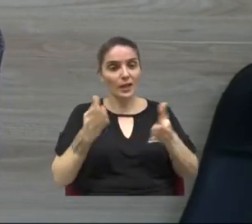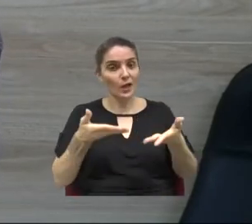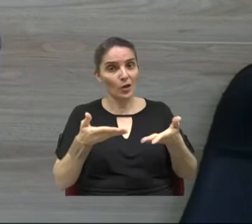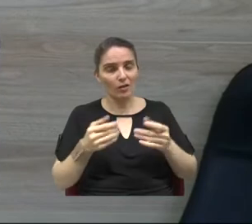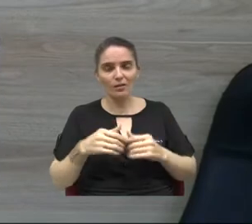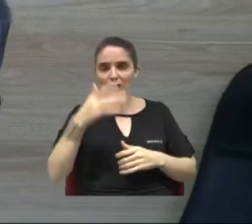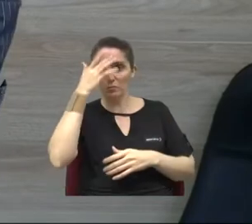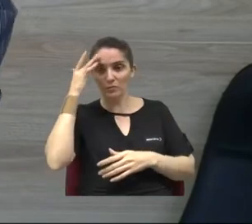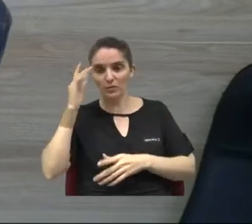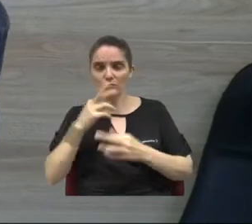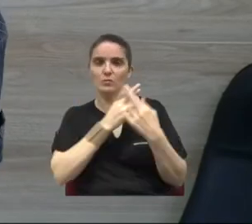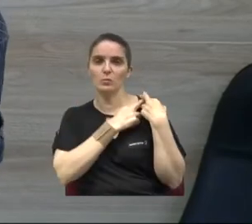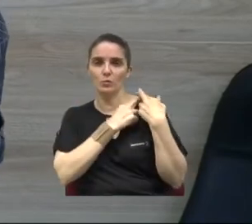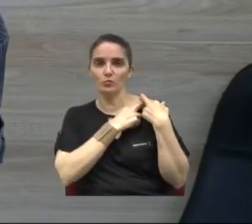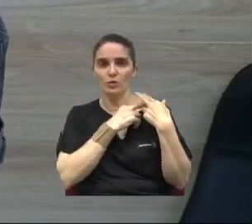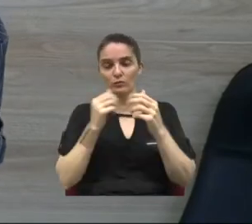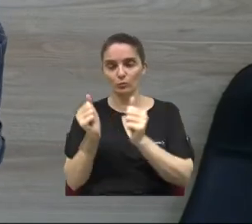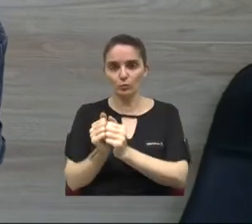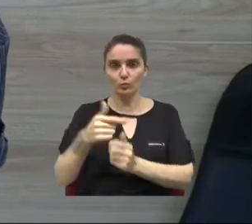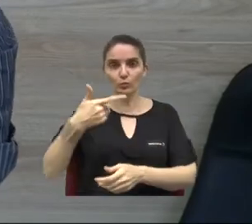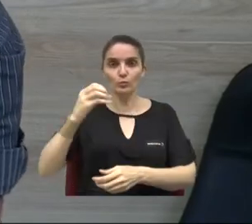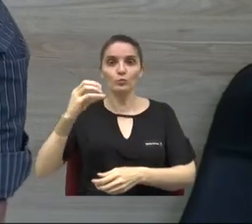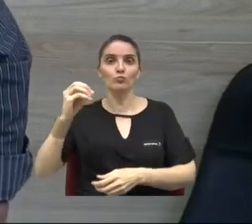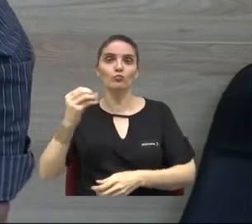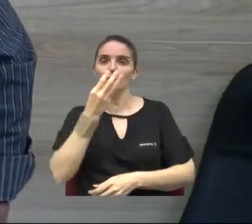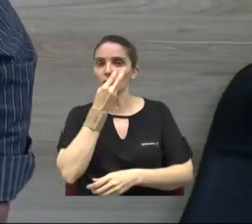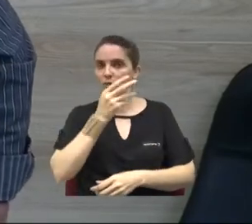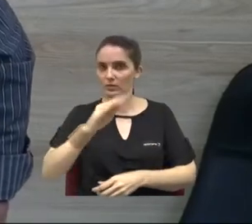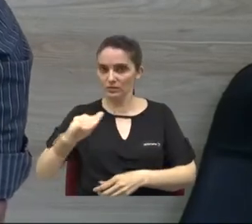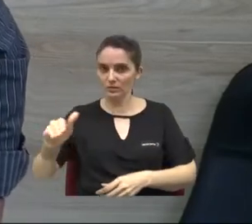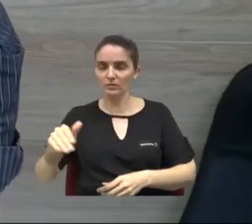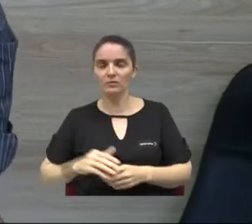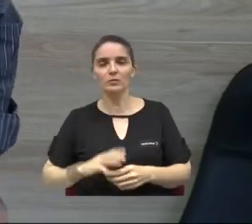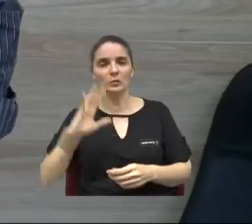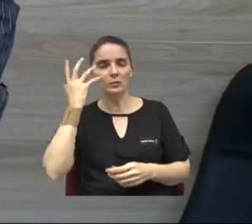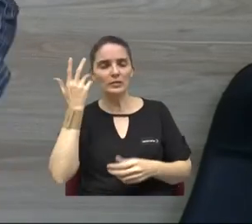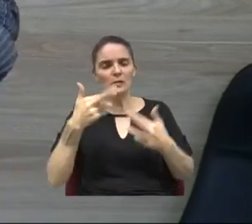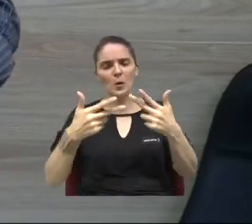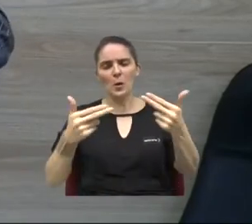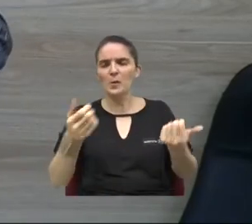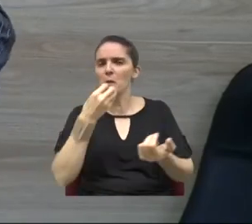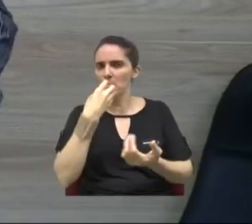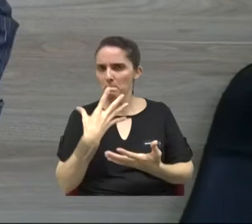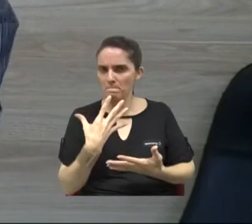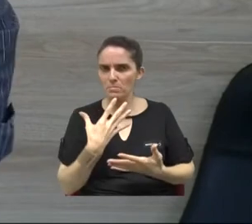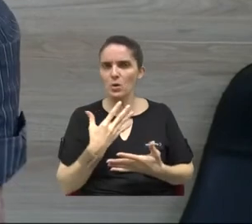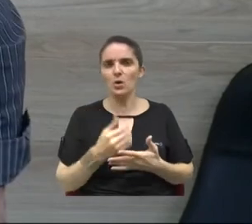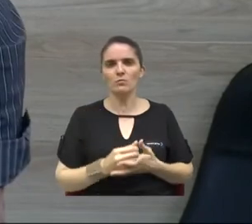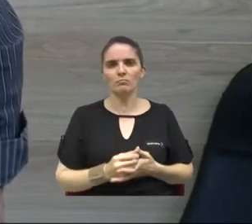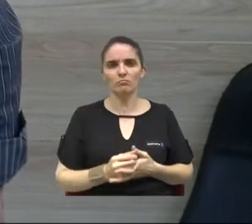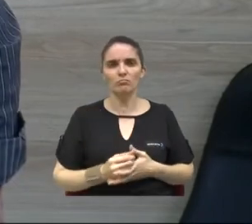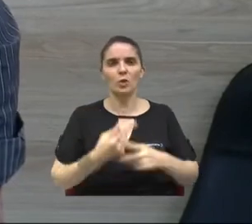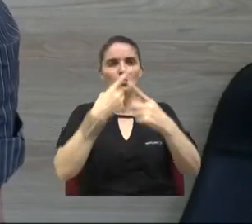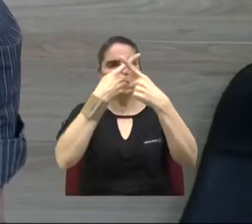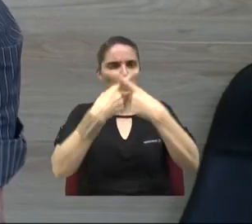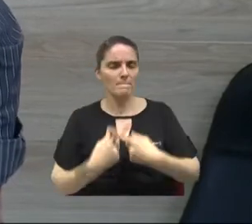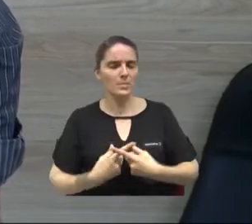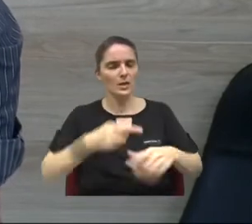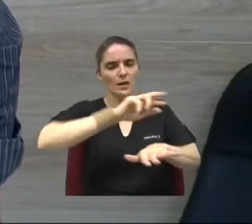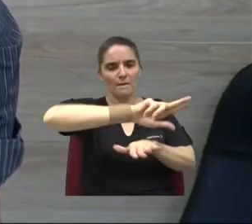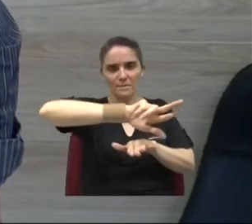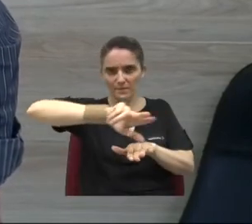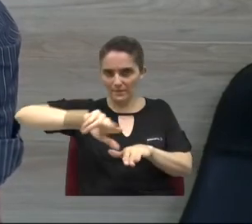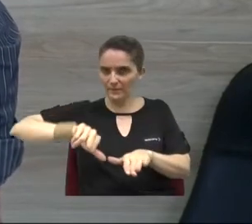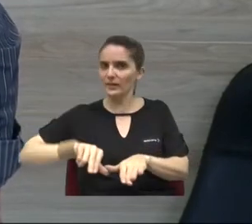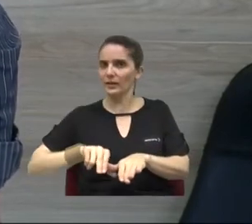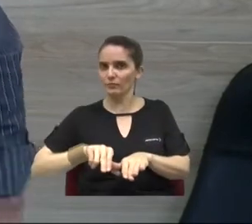famílias, já tiveram vários frutos e resultados em vários campeonatos. E a gente sabe que